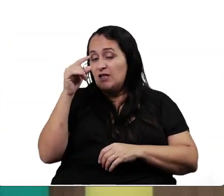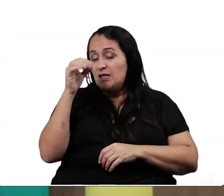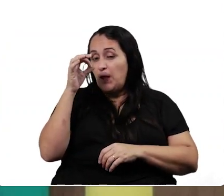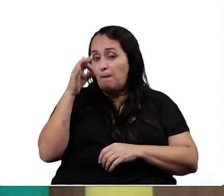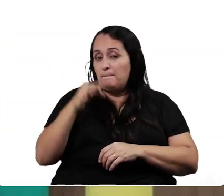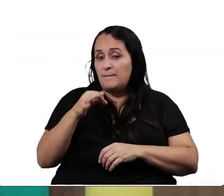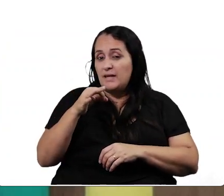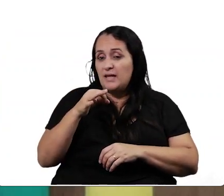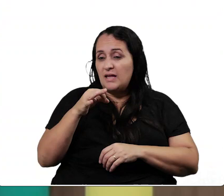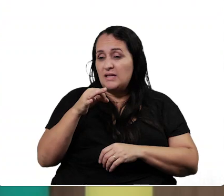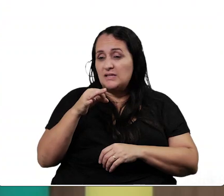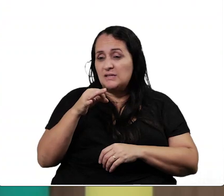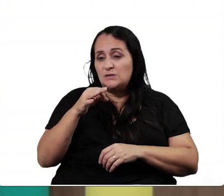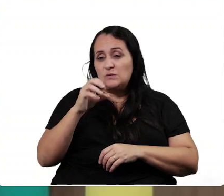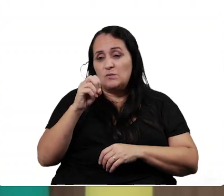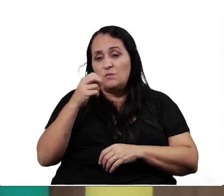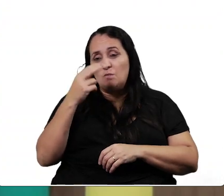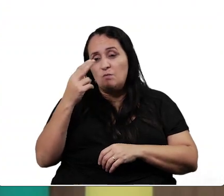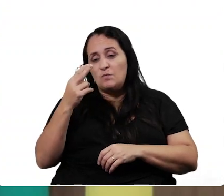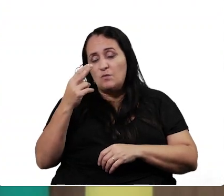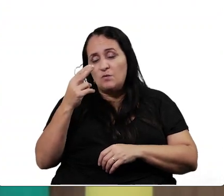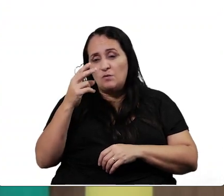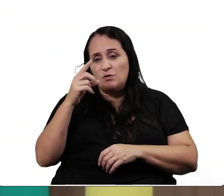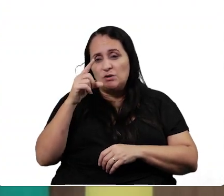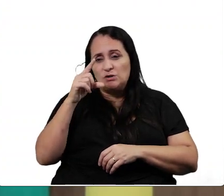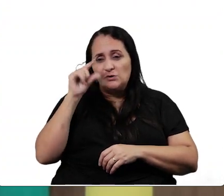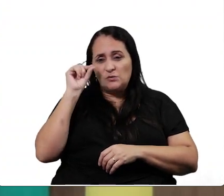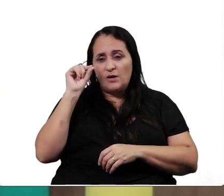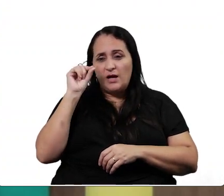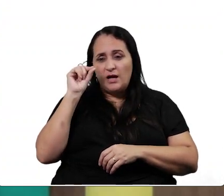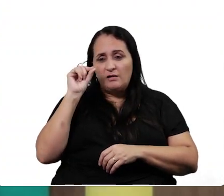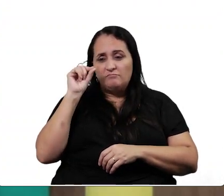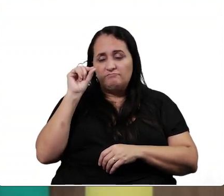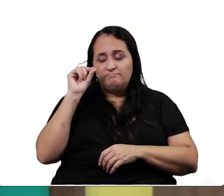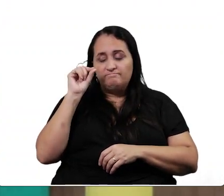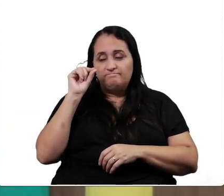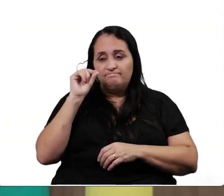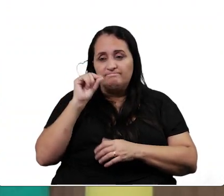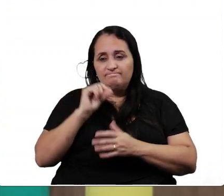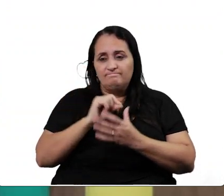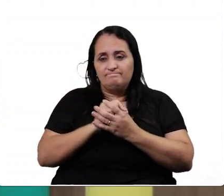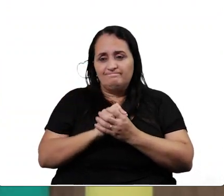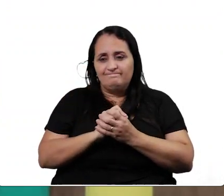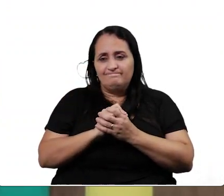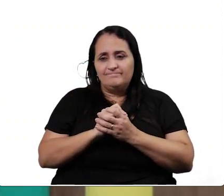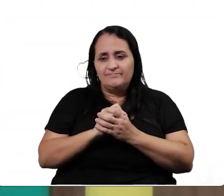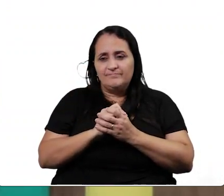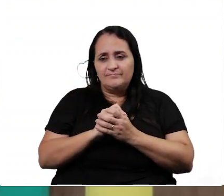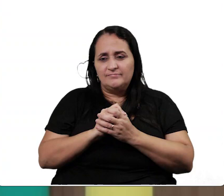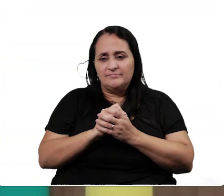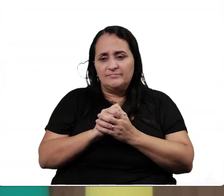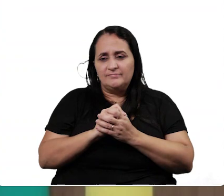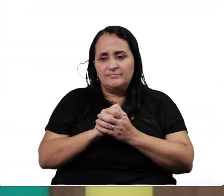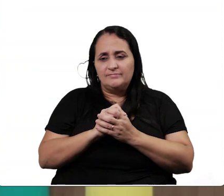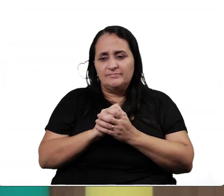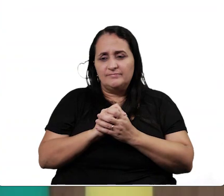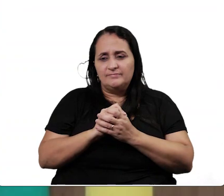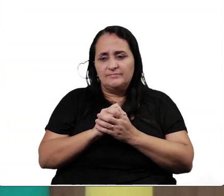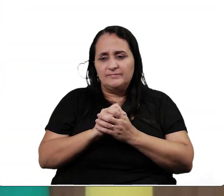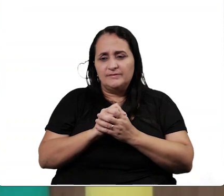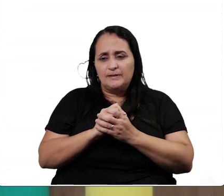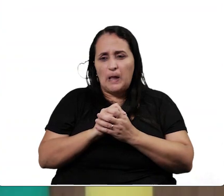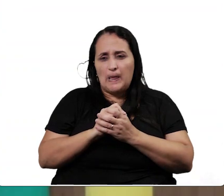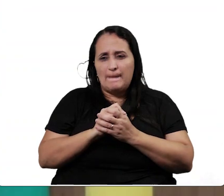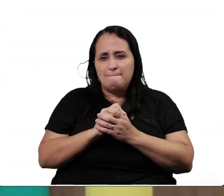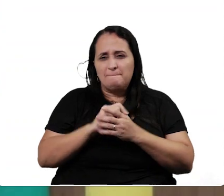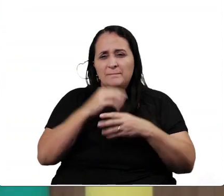a certa ou vai escorregar de novo na pegadinha? Olha, não sei não, viu? Acho que a